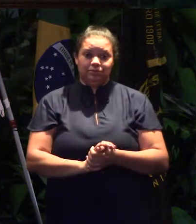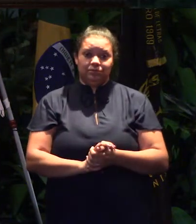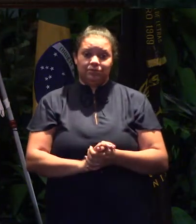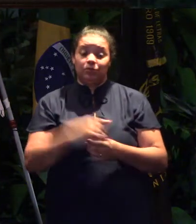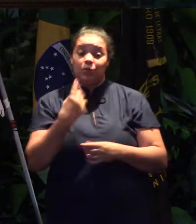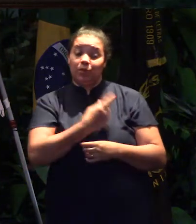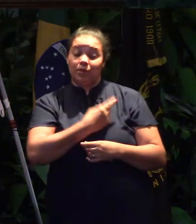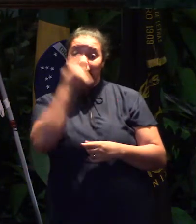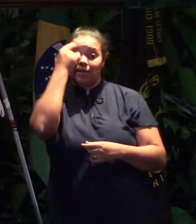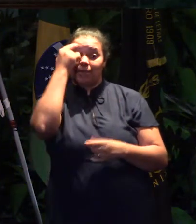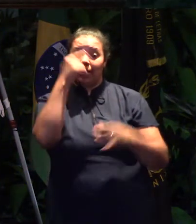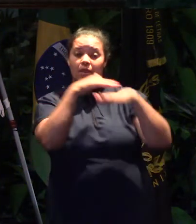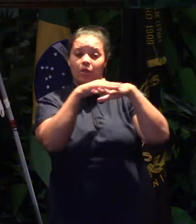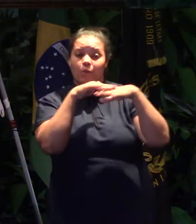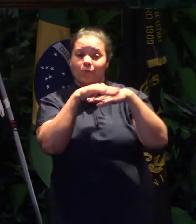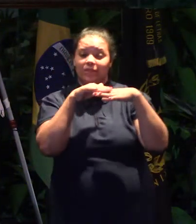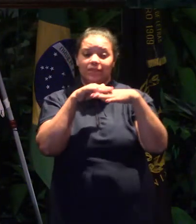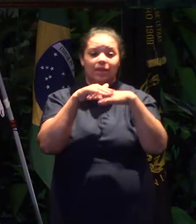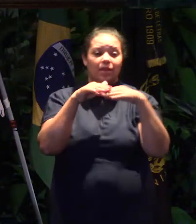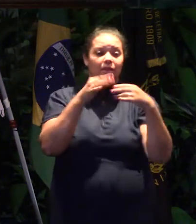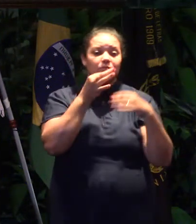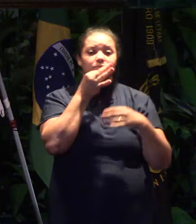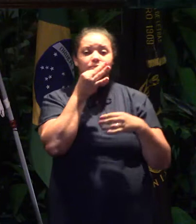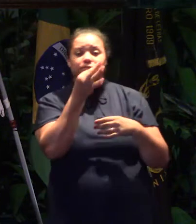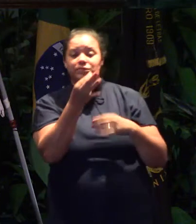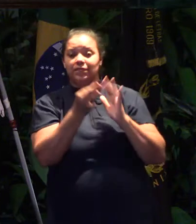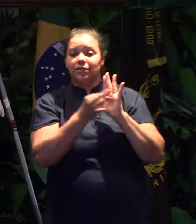Podemos pensar a partir daí, né?